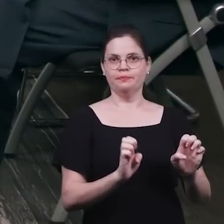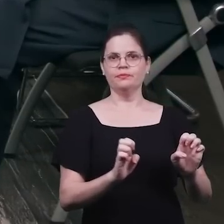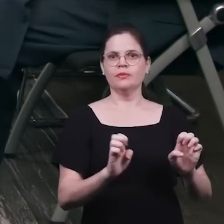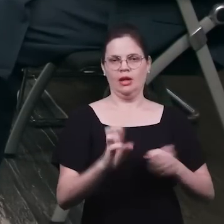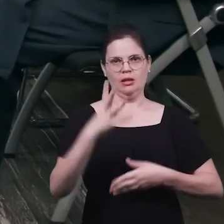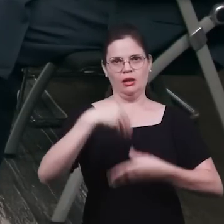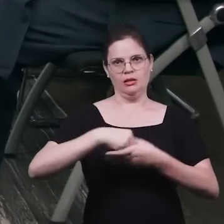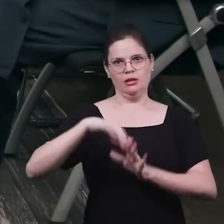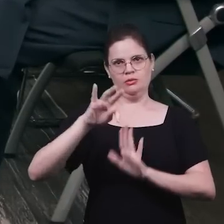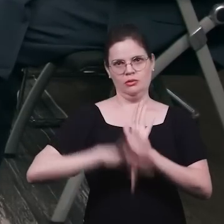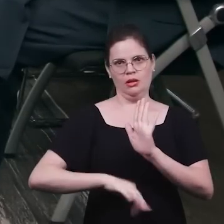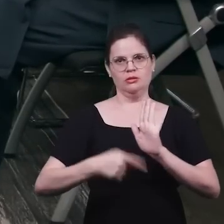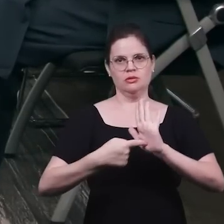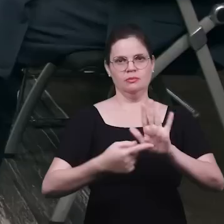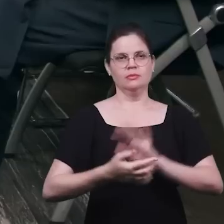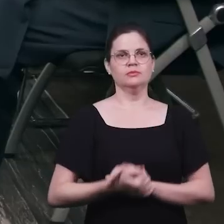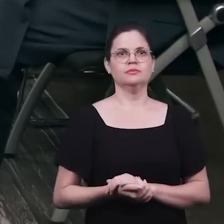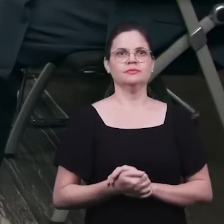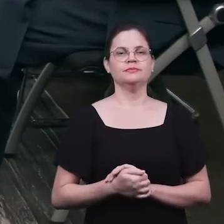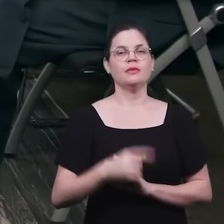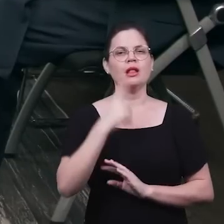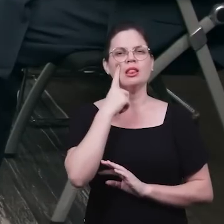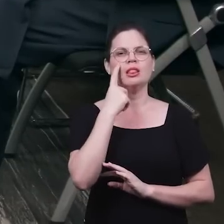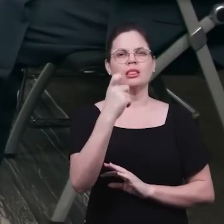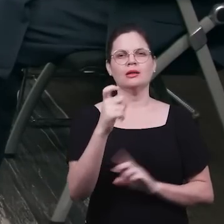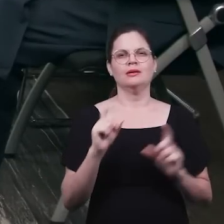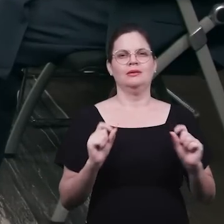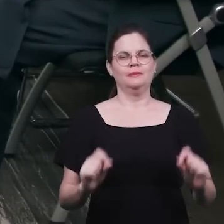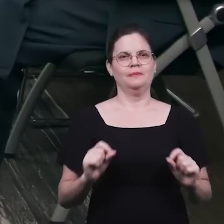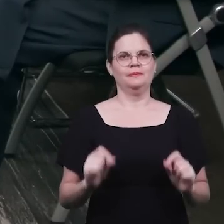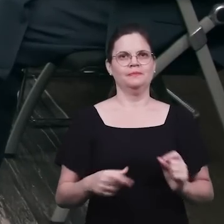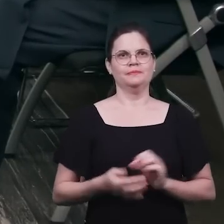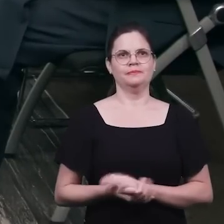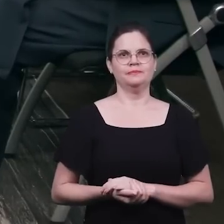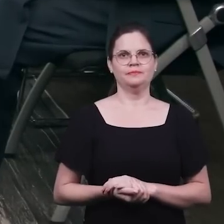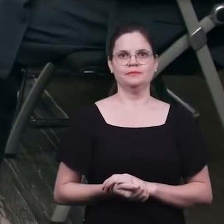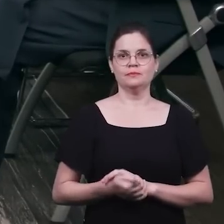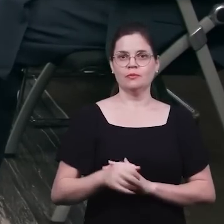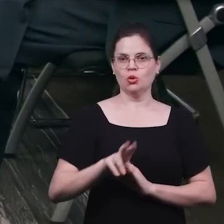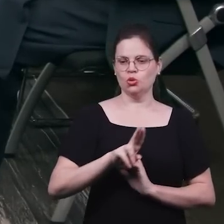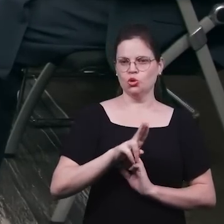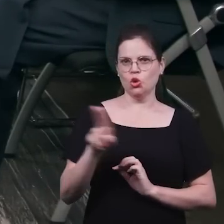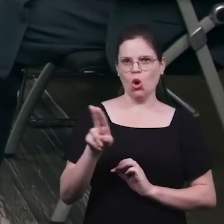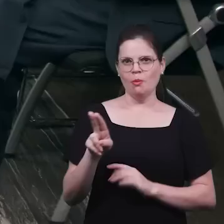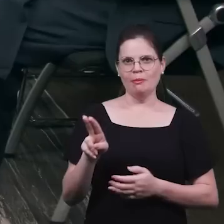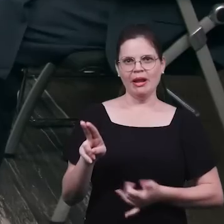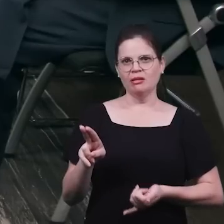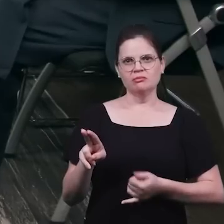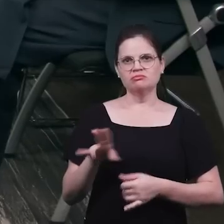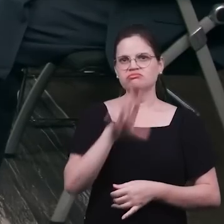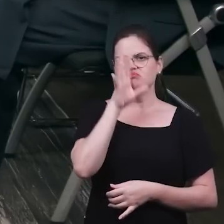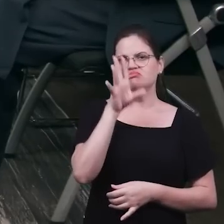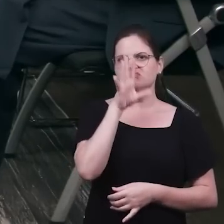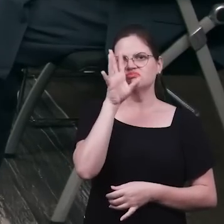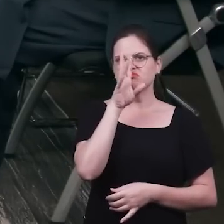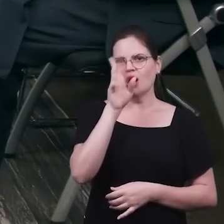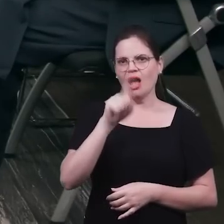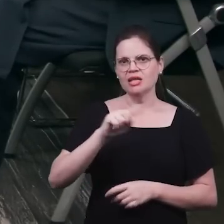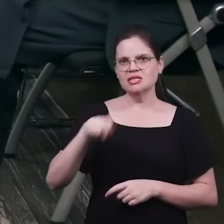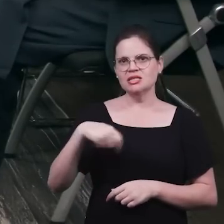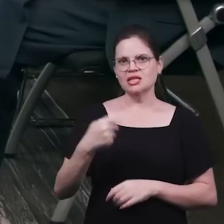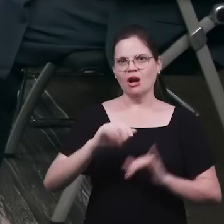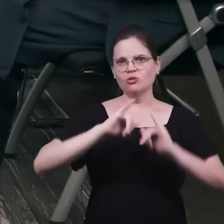uma expressão também que está contida nesse texto bíblico. O interessante é porque o nome dela não aparece aleatoriamente,